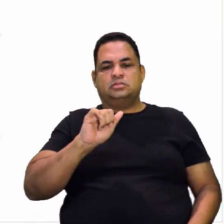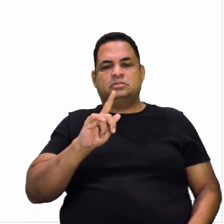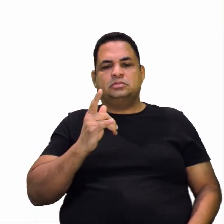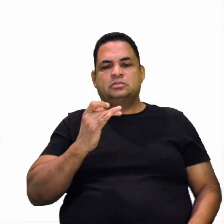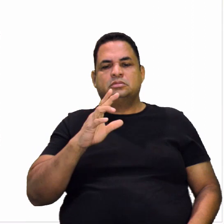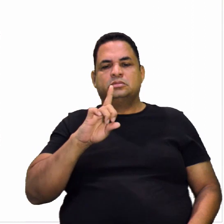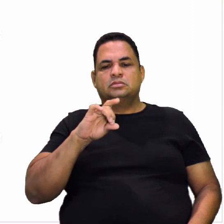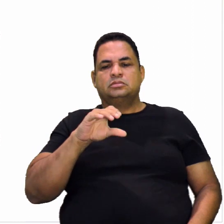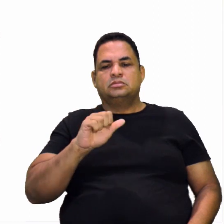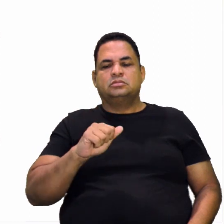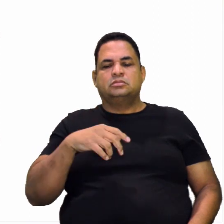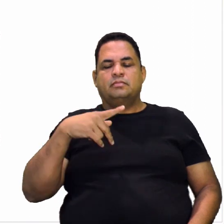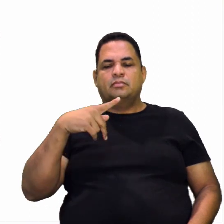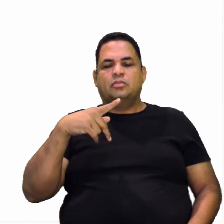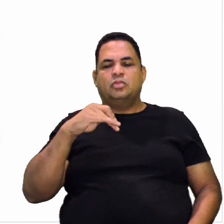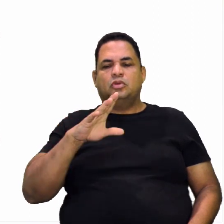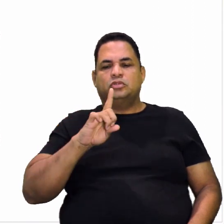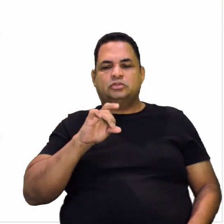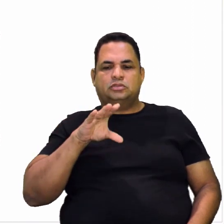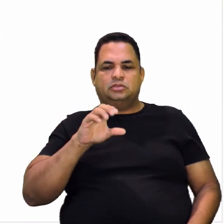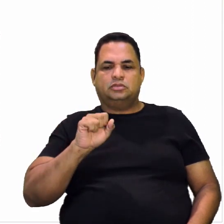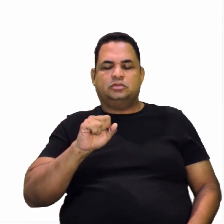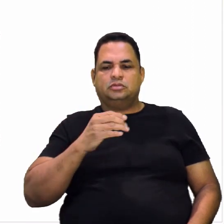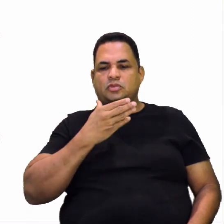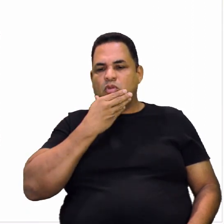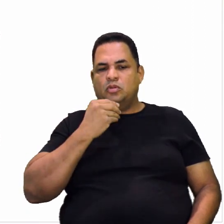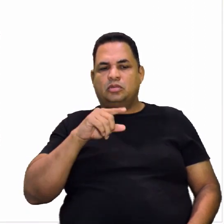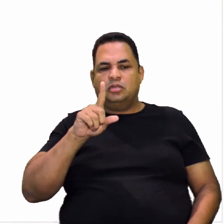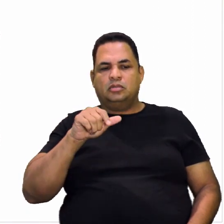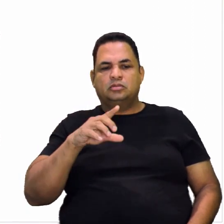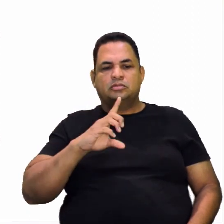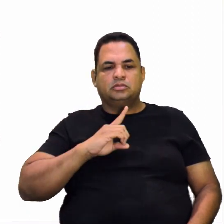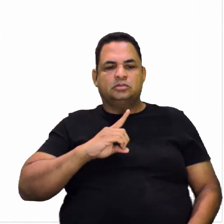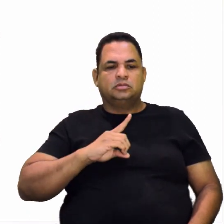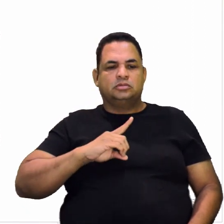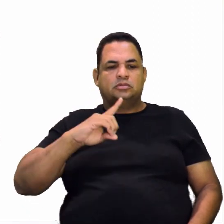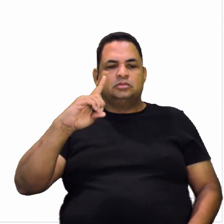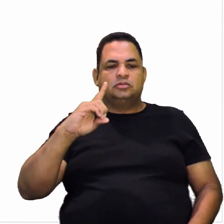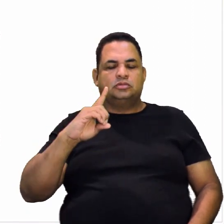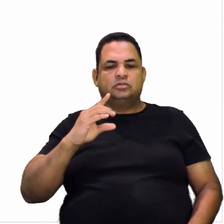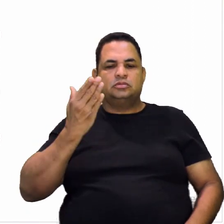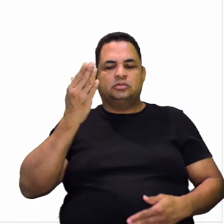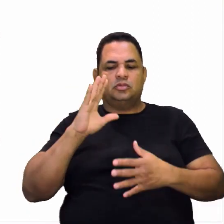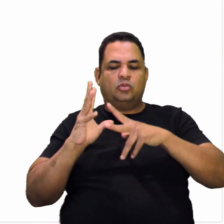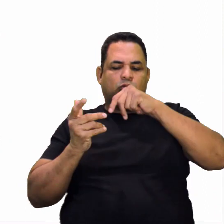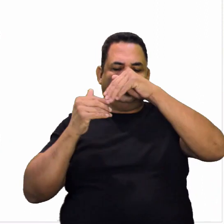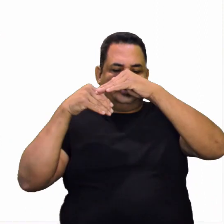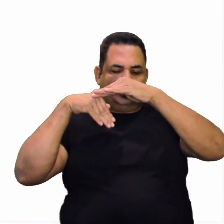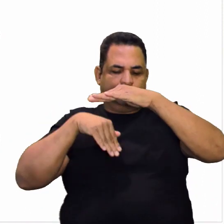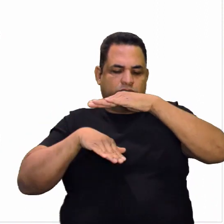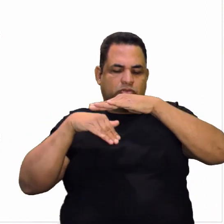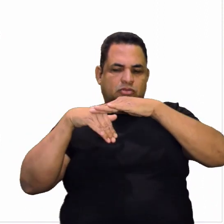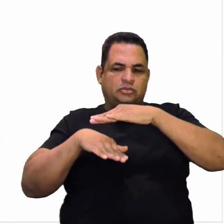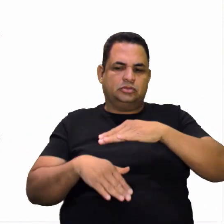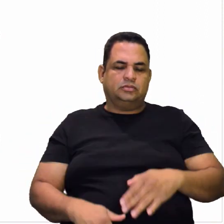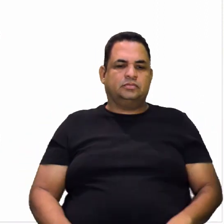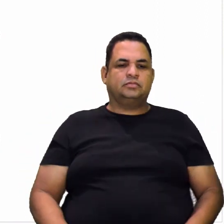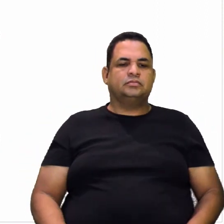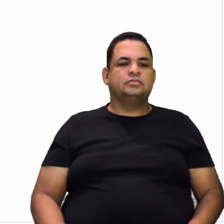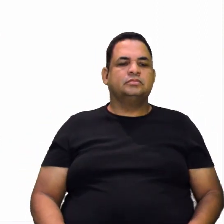de Hades. Poseidon é o deus do submundo.